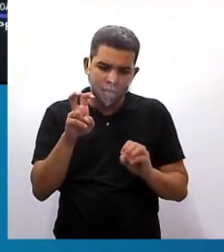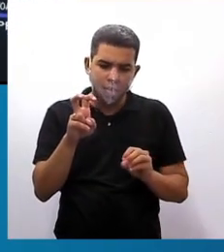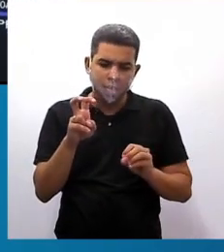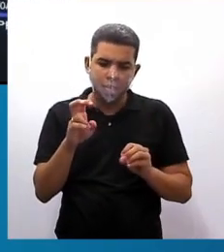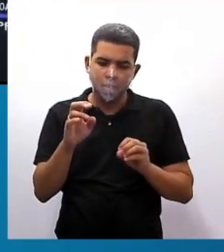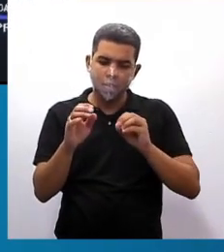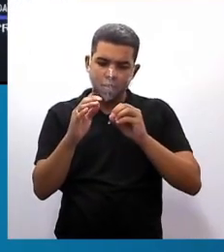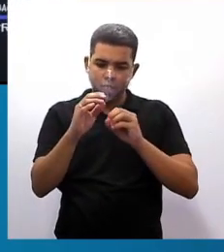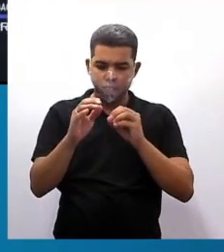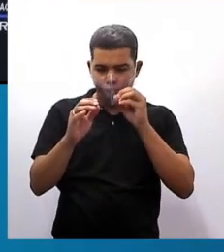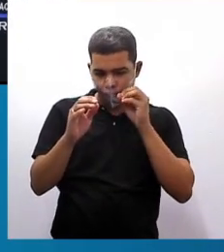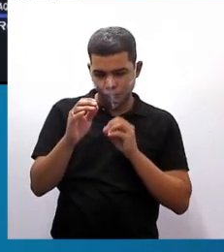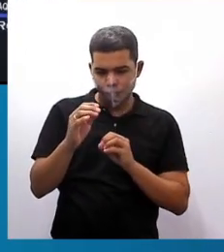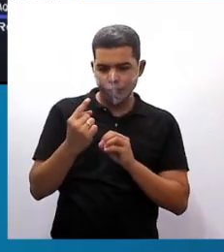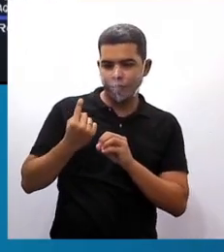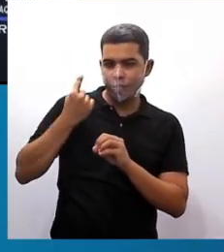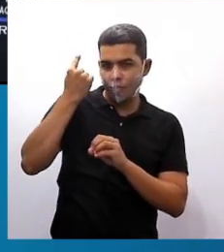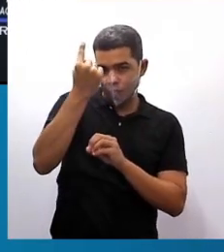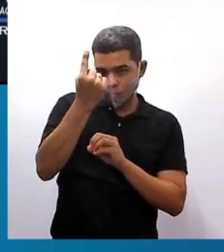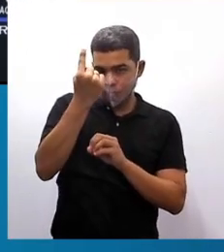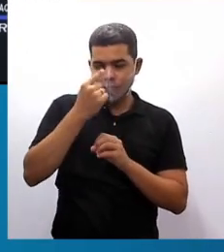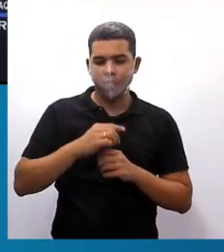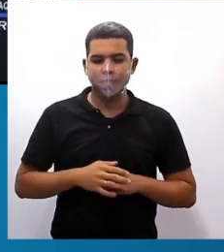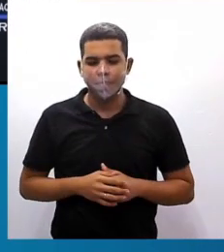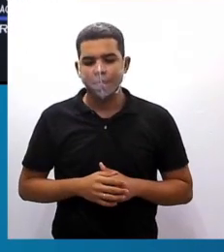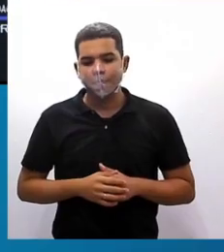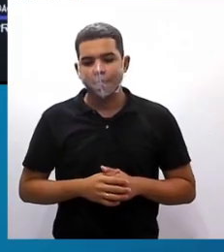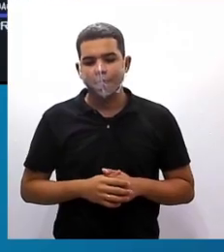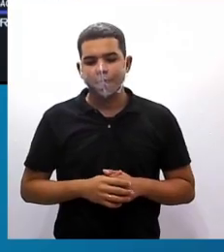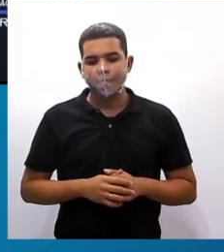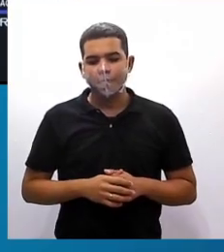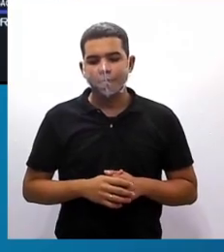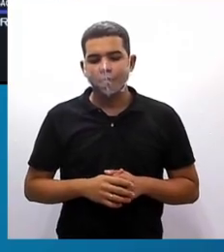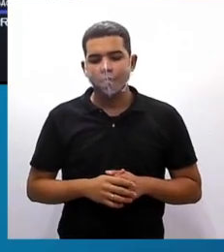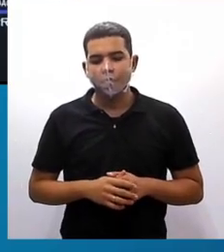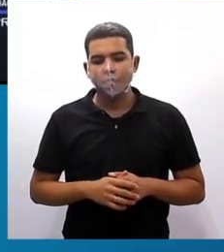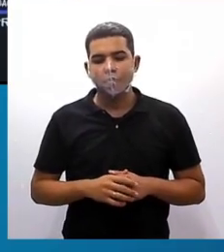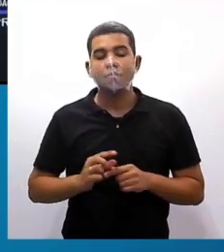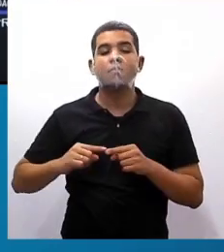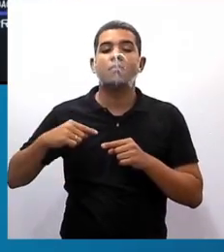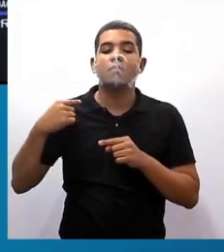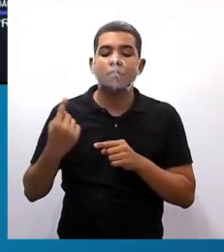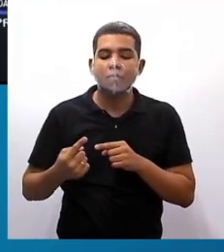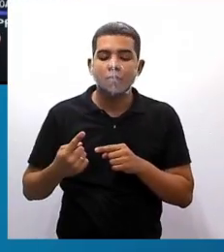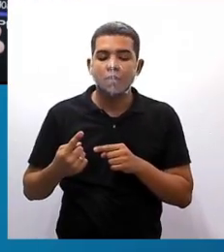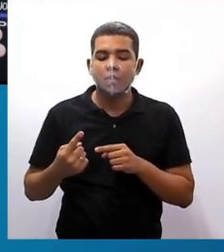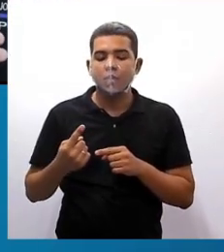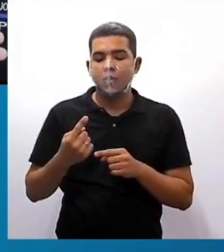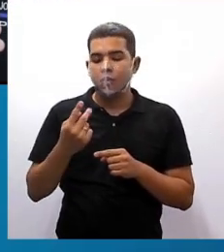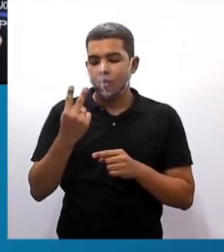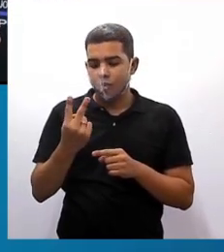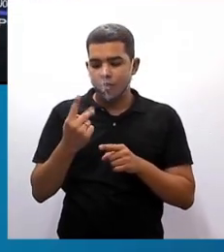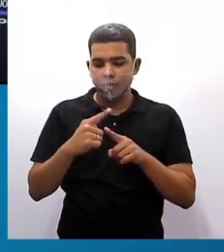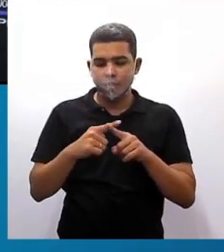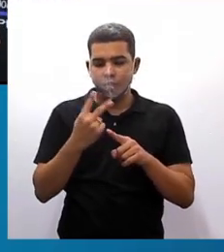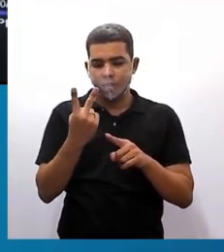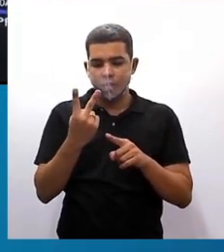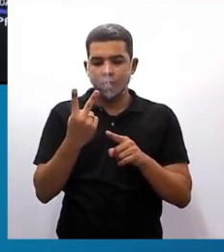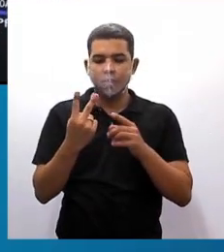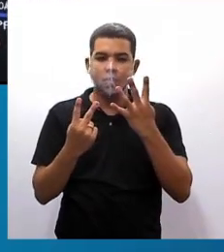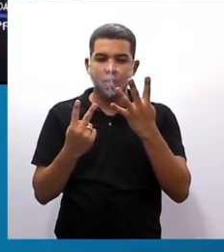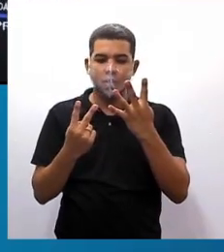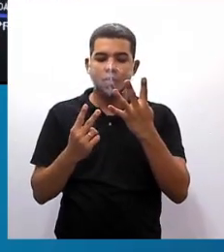0, sobre 1. Beleza. Então, vai subir 1. E depois faz o quê? 2 vezes 2, 4, mais